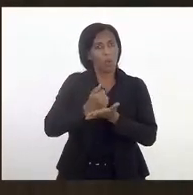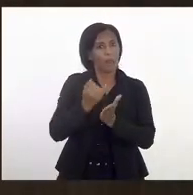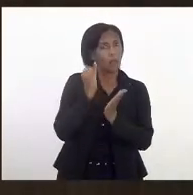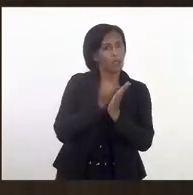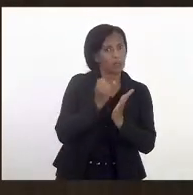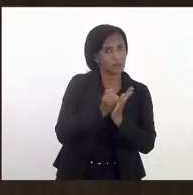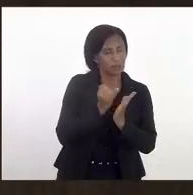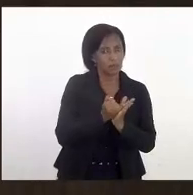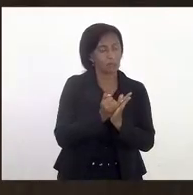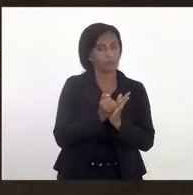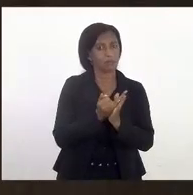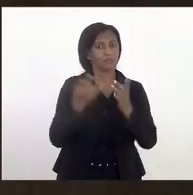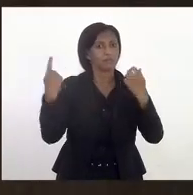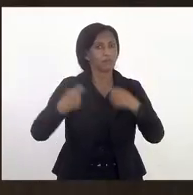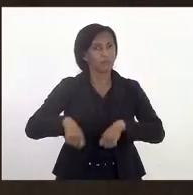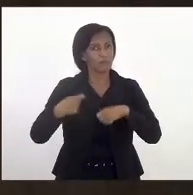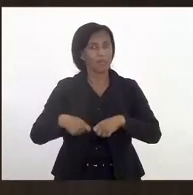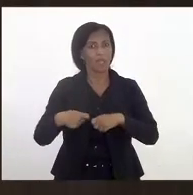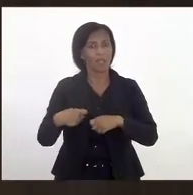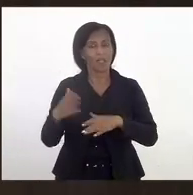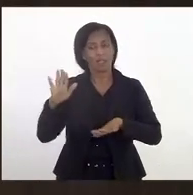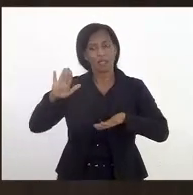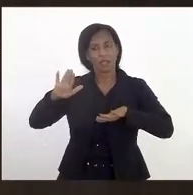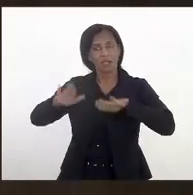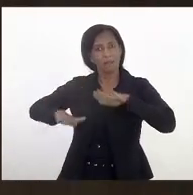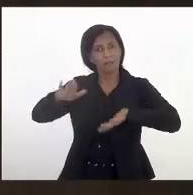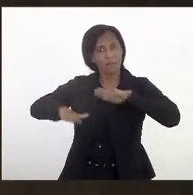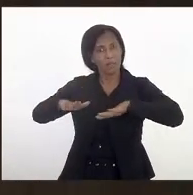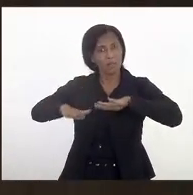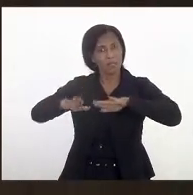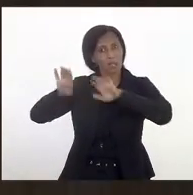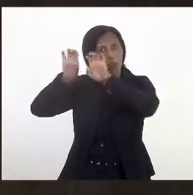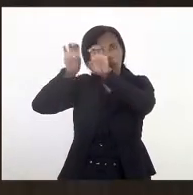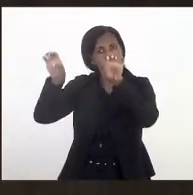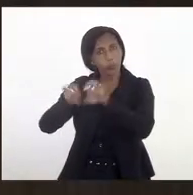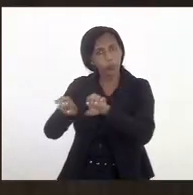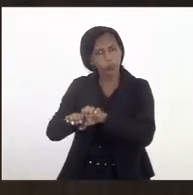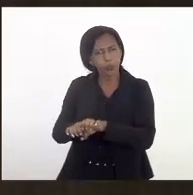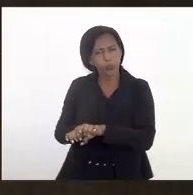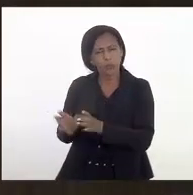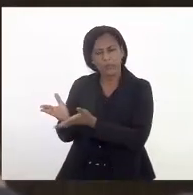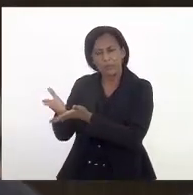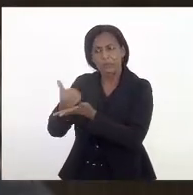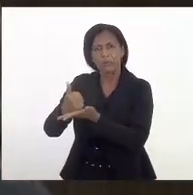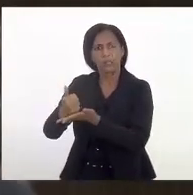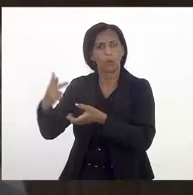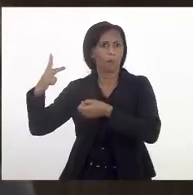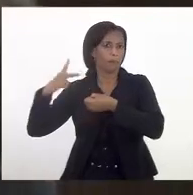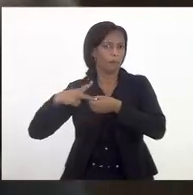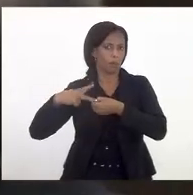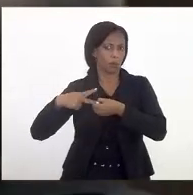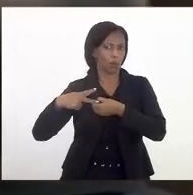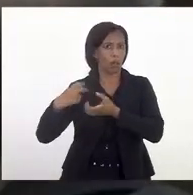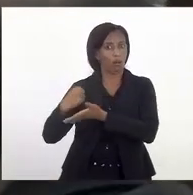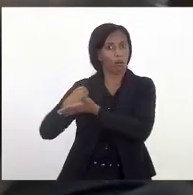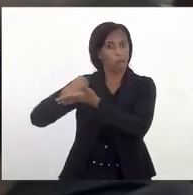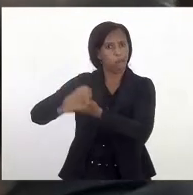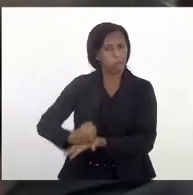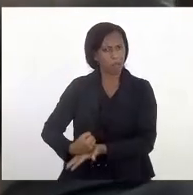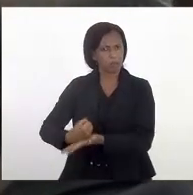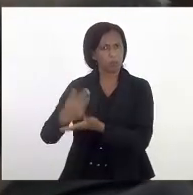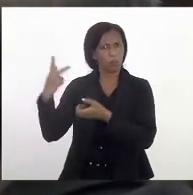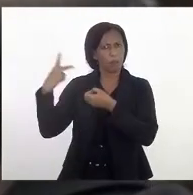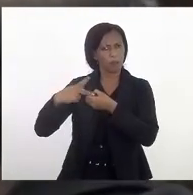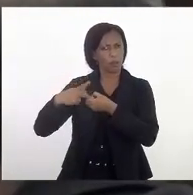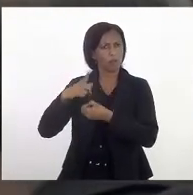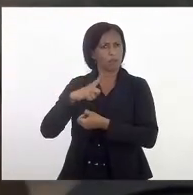receitas nós temos uma dependência estrutural do que a gente arrecada com petróleo do peso que a indústria do petróleo